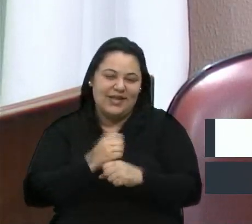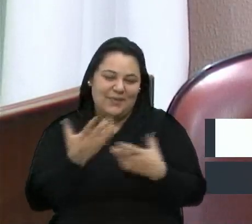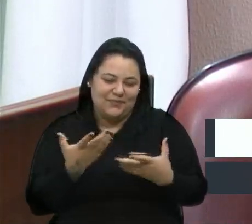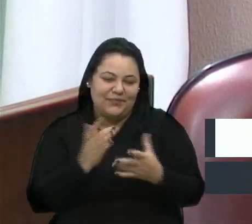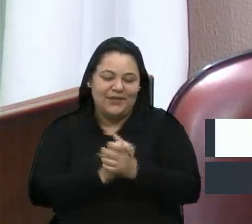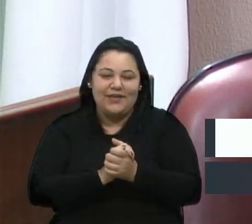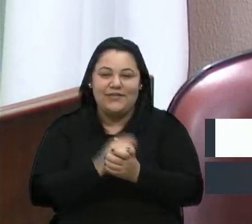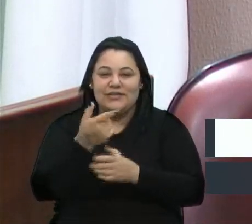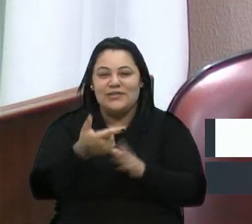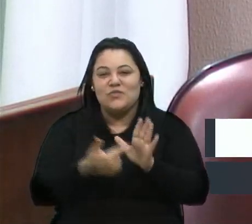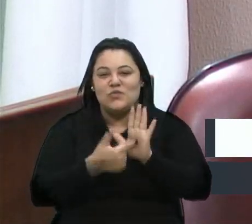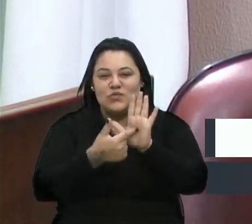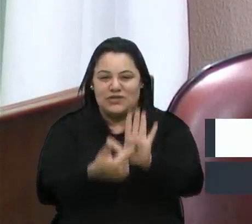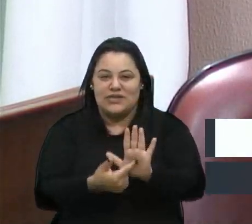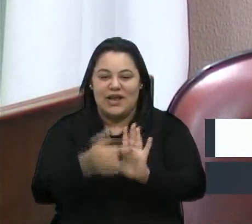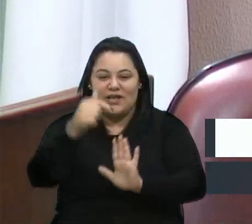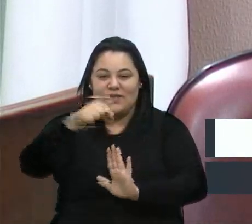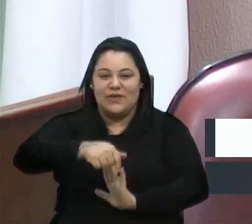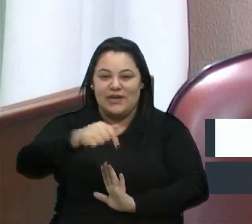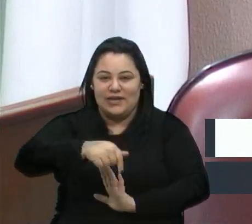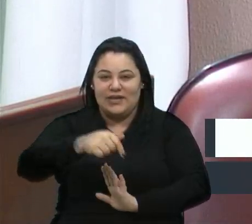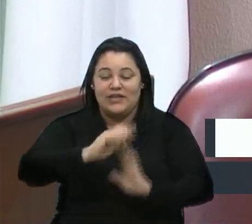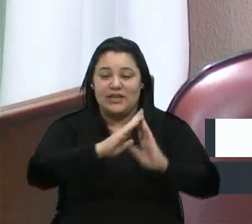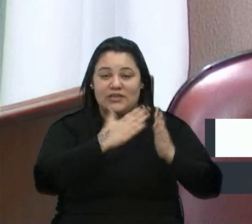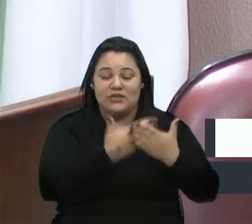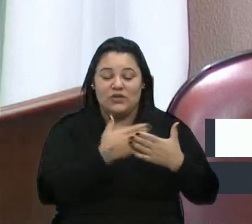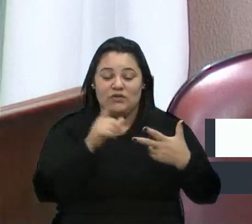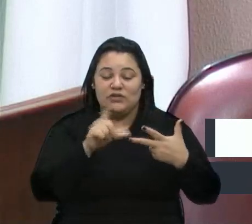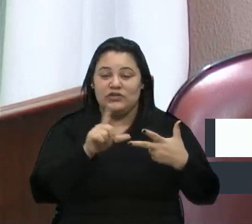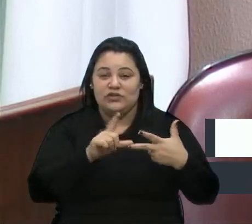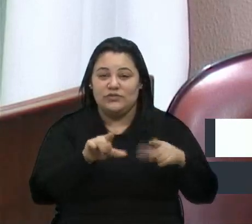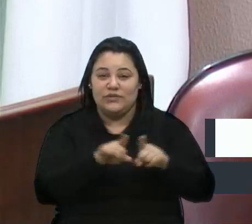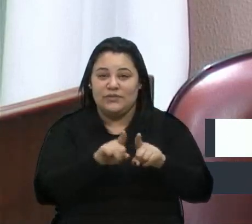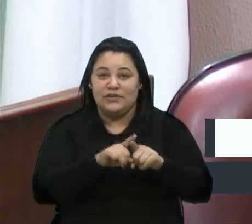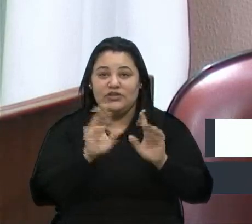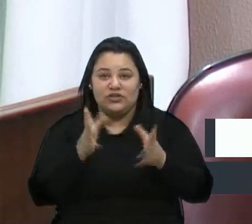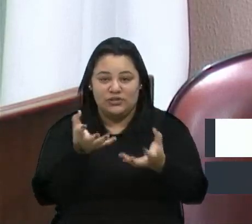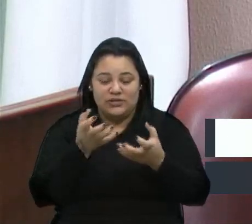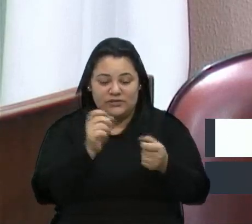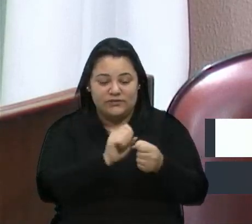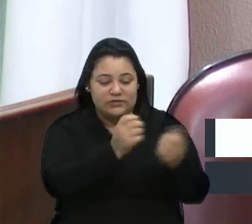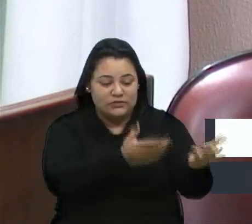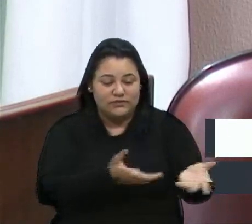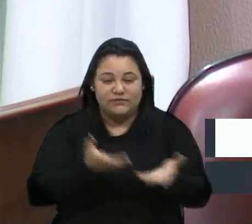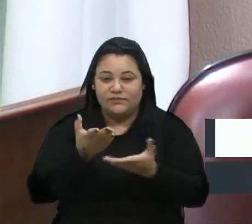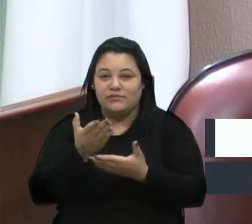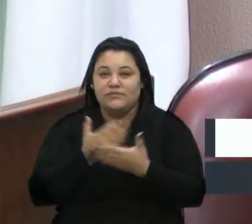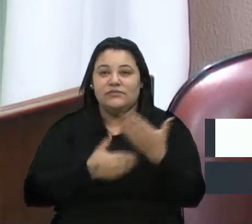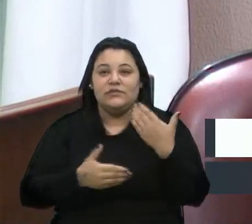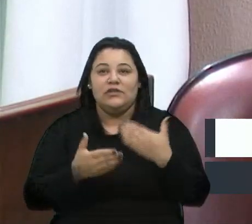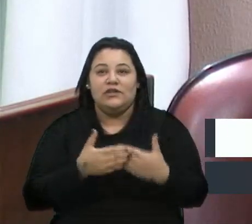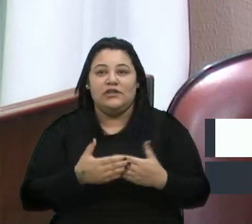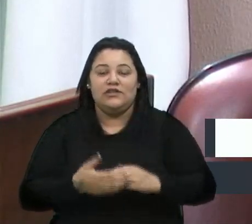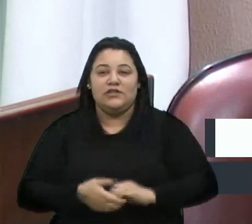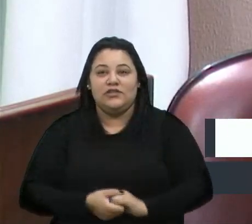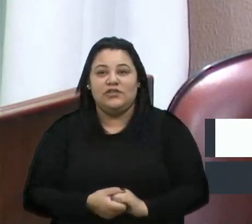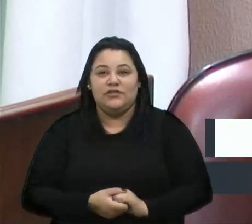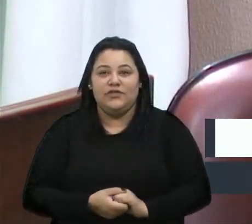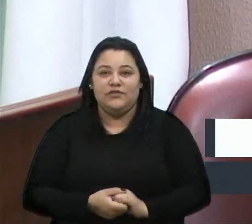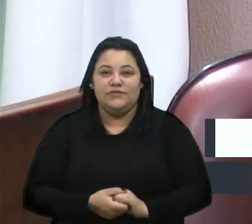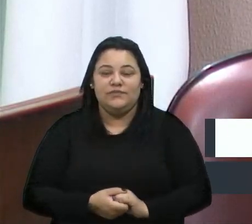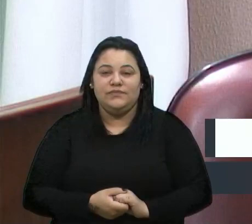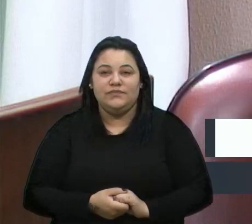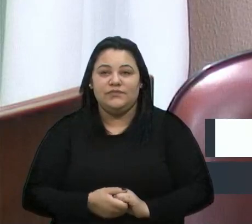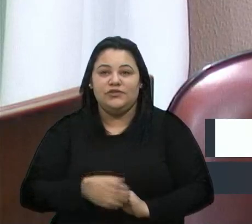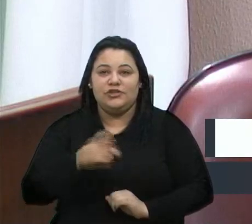de Vereadores em uma ação especial da Escola do Legislativo. E já quero fazer esse convite a todos. Na próxima segunda-feira, dia